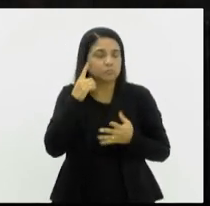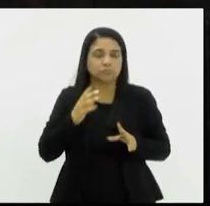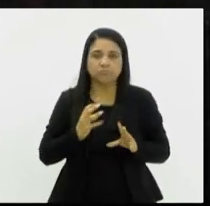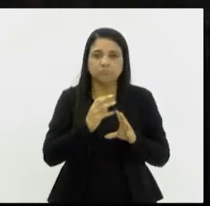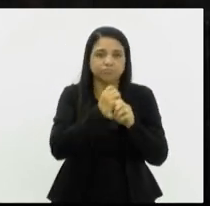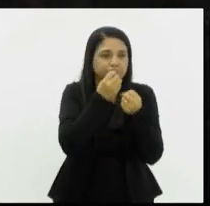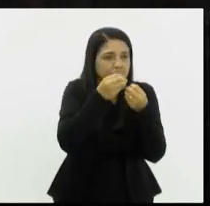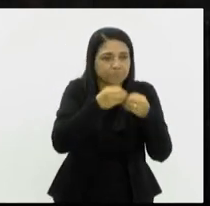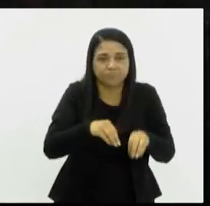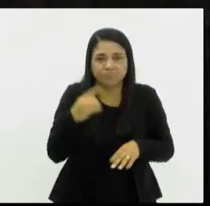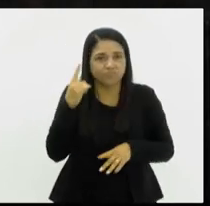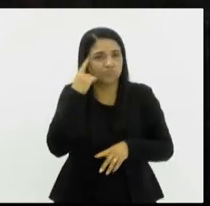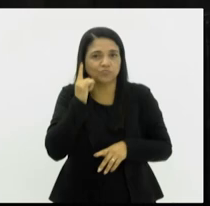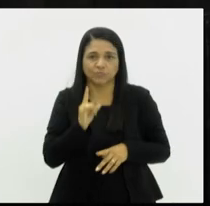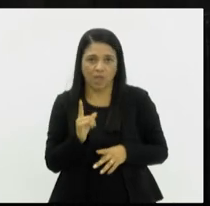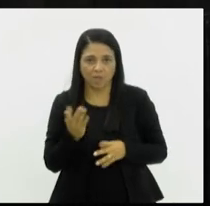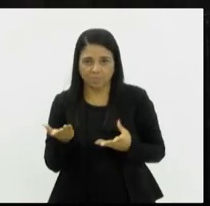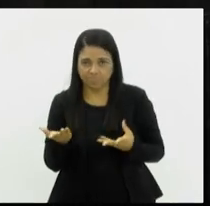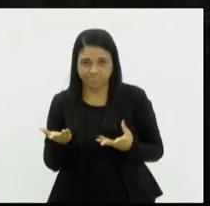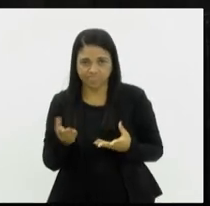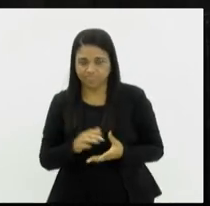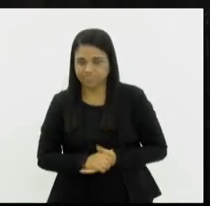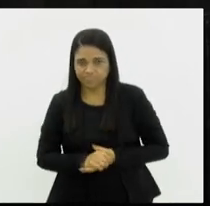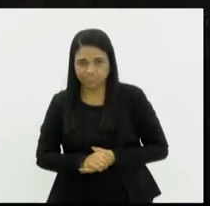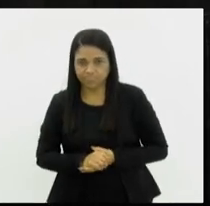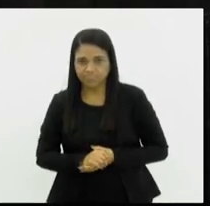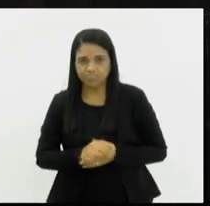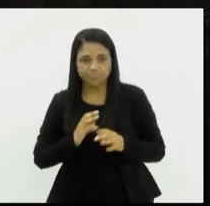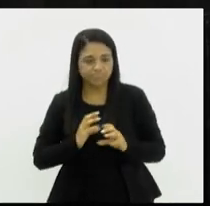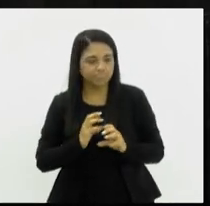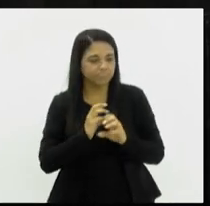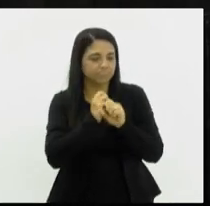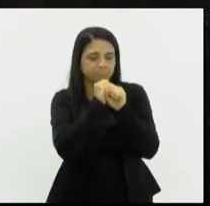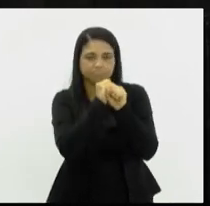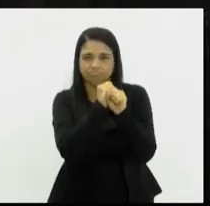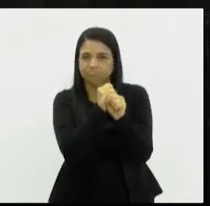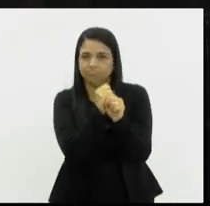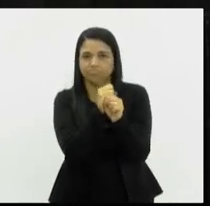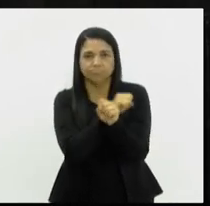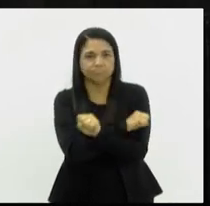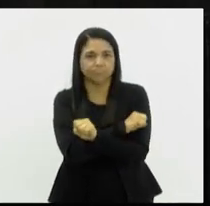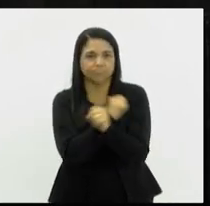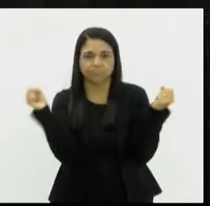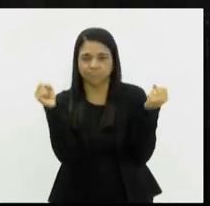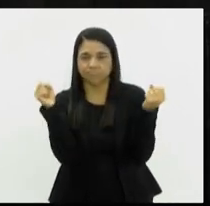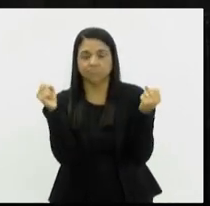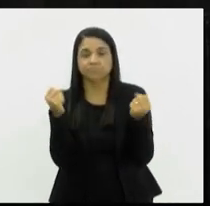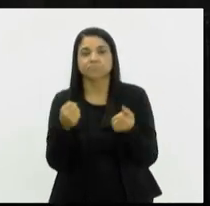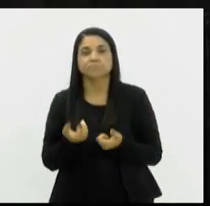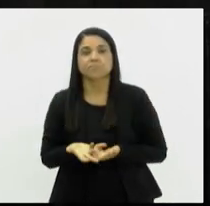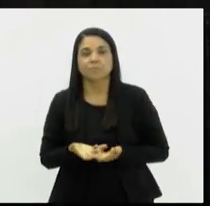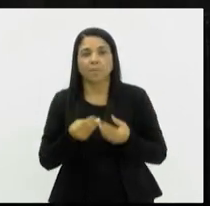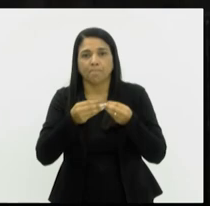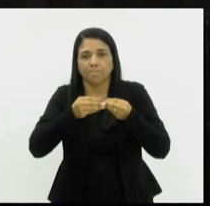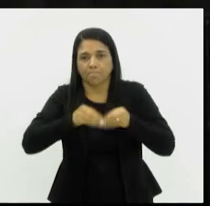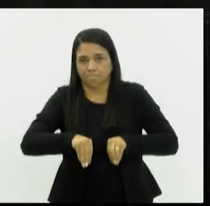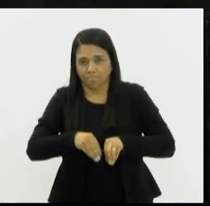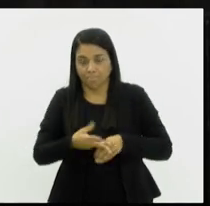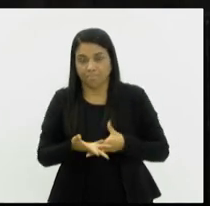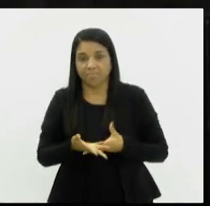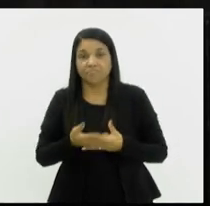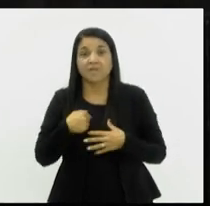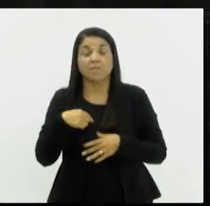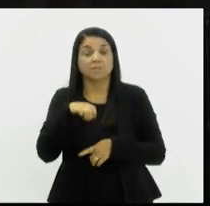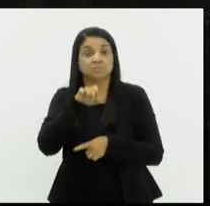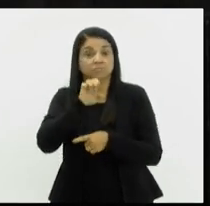Nenhuma pista ainda da dimensão desse prejuízo. Mas o Estado